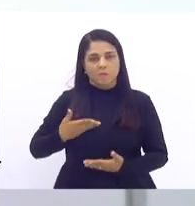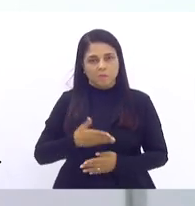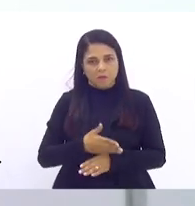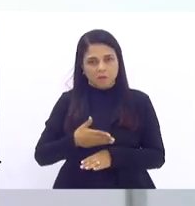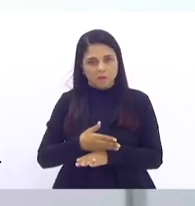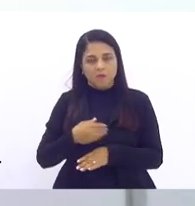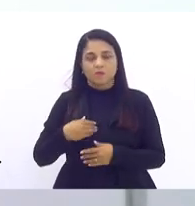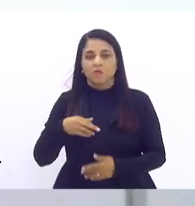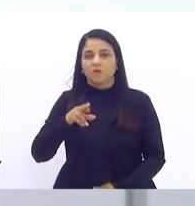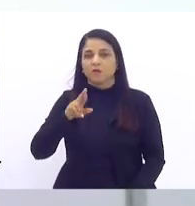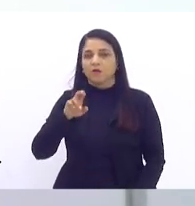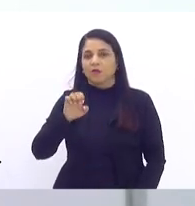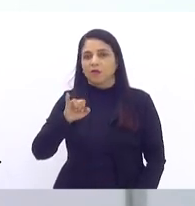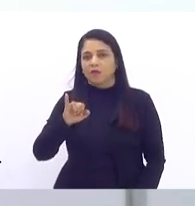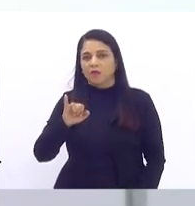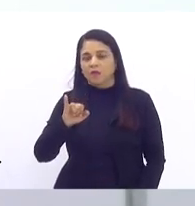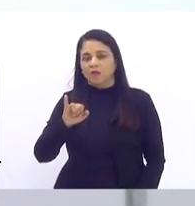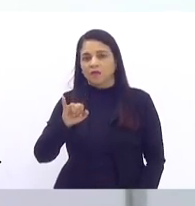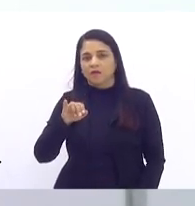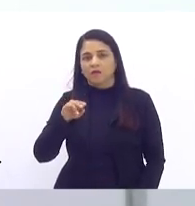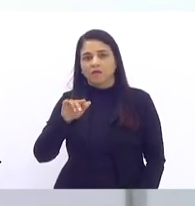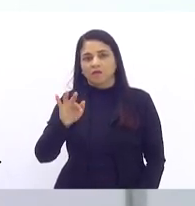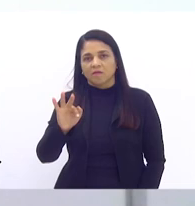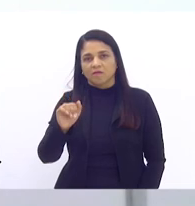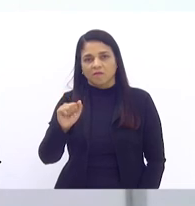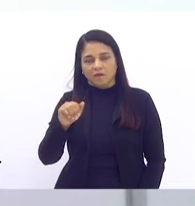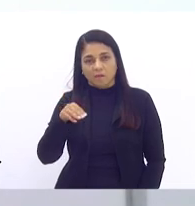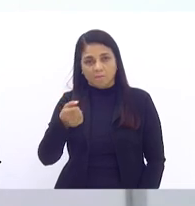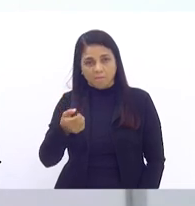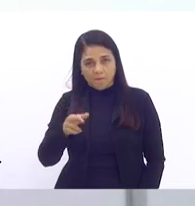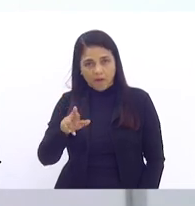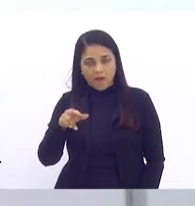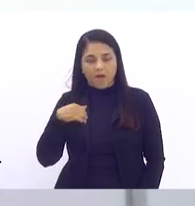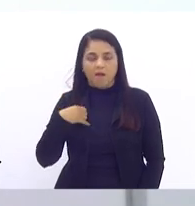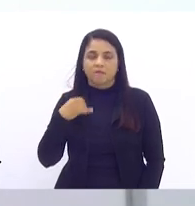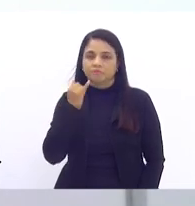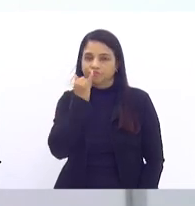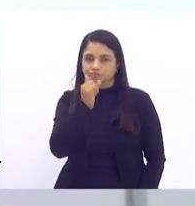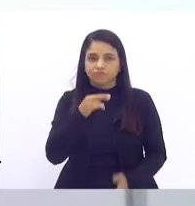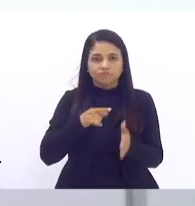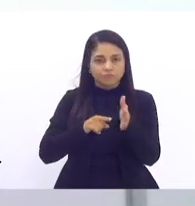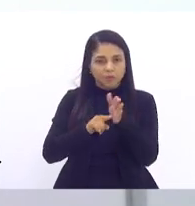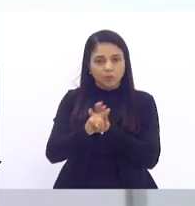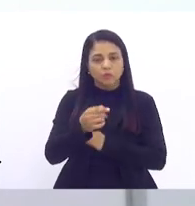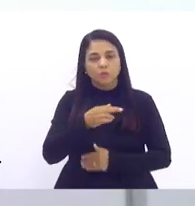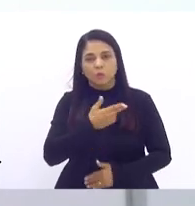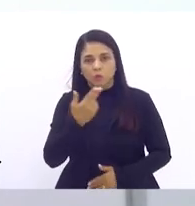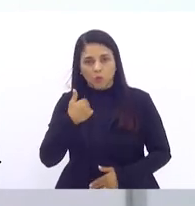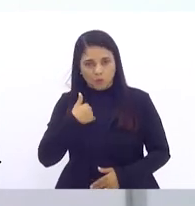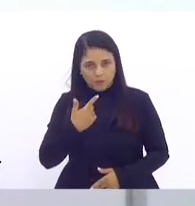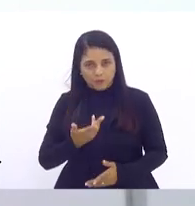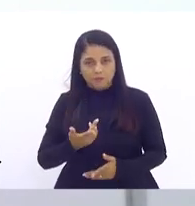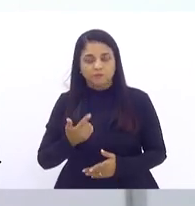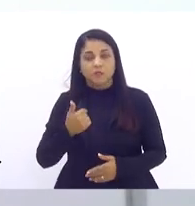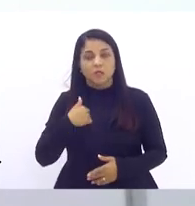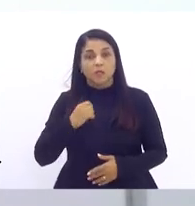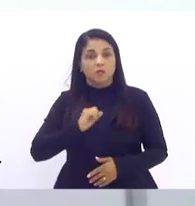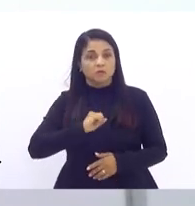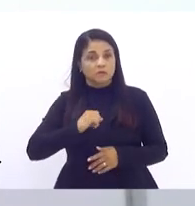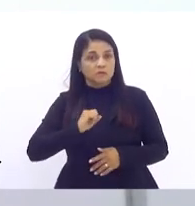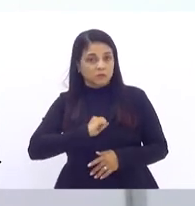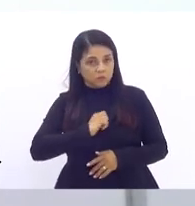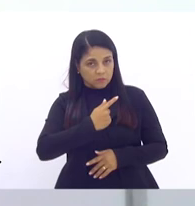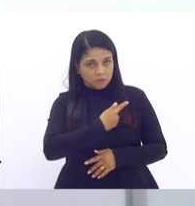rivamar fez uma colocação ali eu já Mas ele também fez a menção ao meu nome eu sou da cidade de São Gonçalo